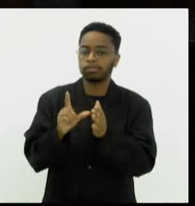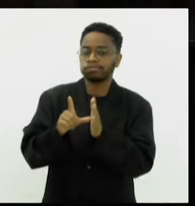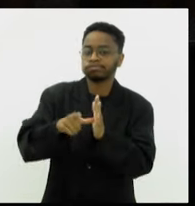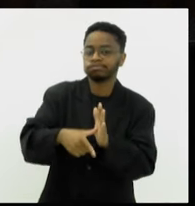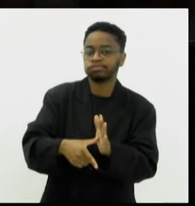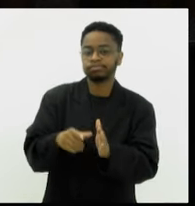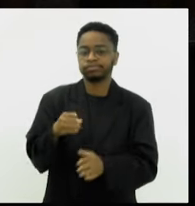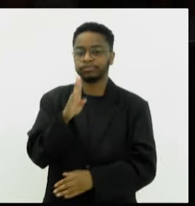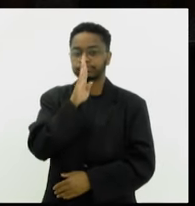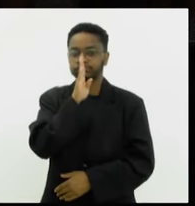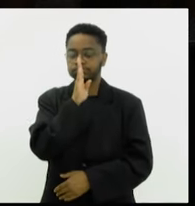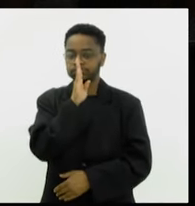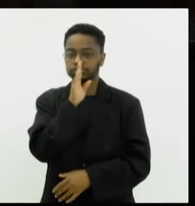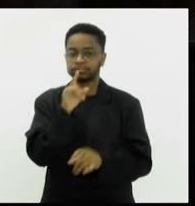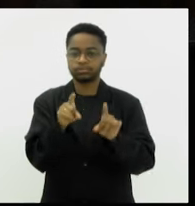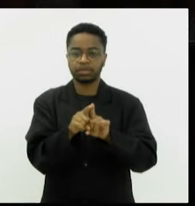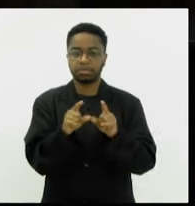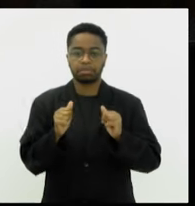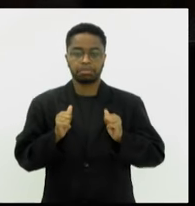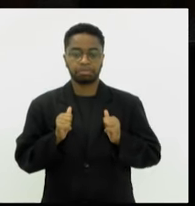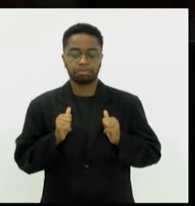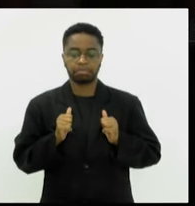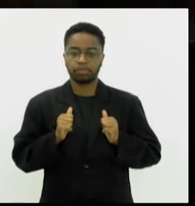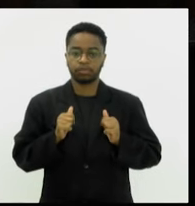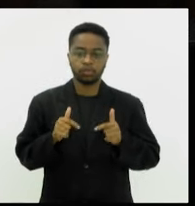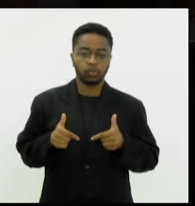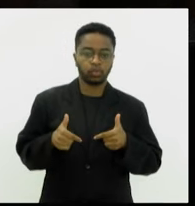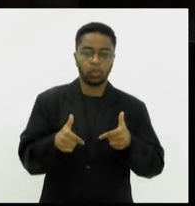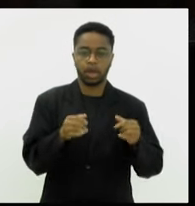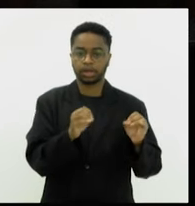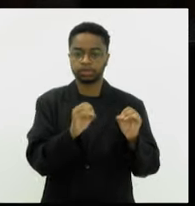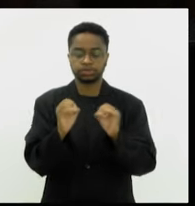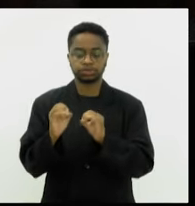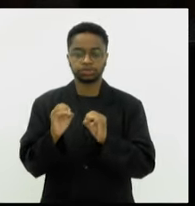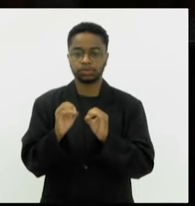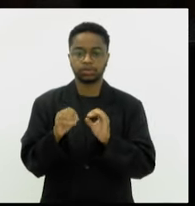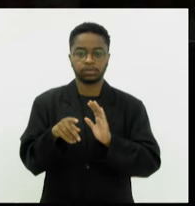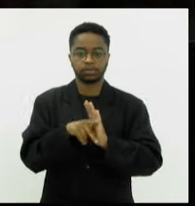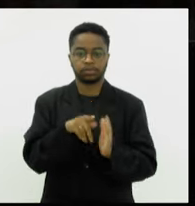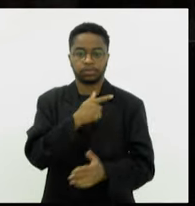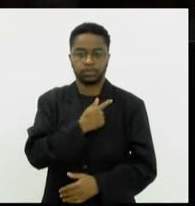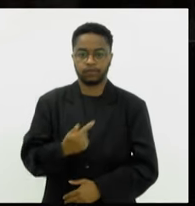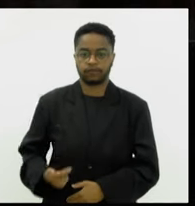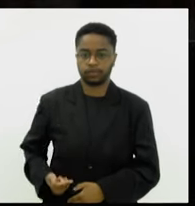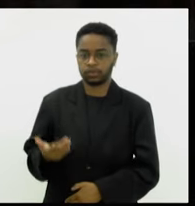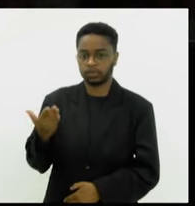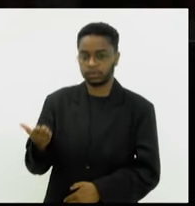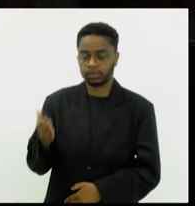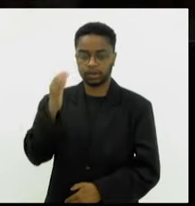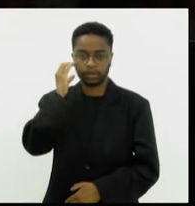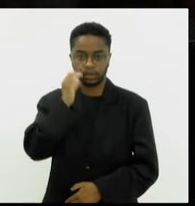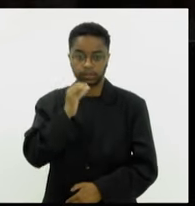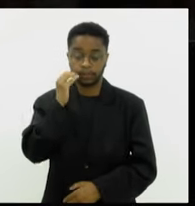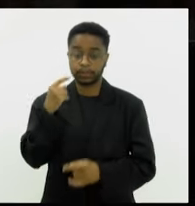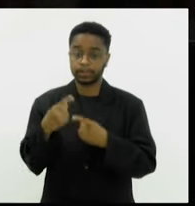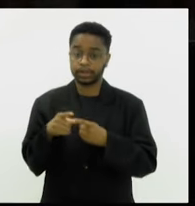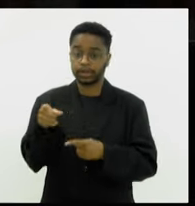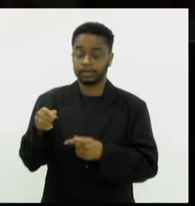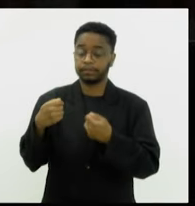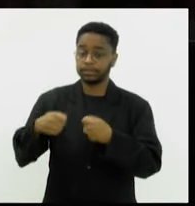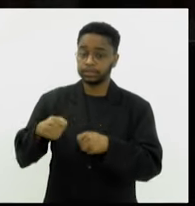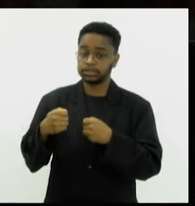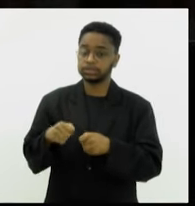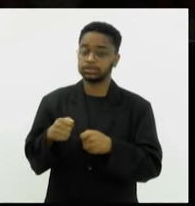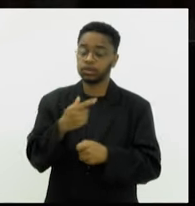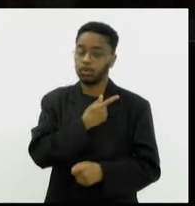omissão, a ineficiência, a ineficácia do governador Cláudio Castro, quando ele deveria estar governando o